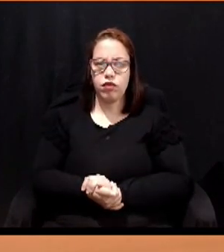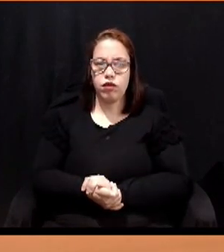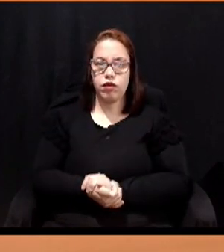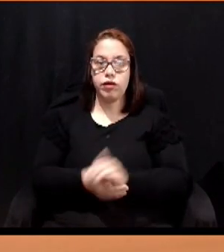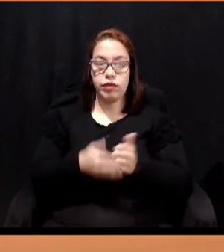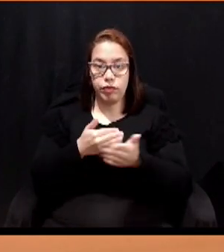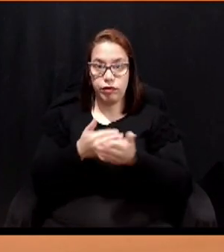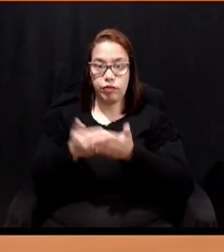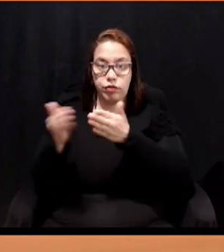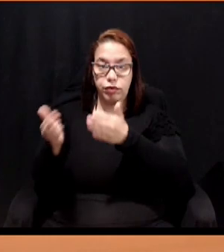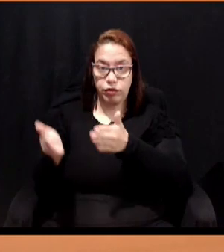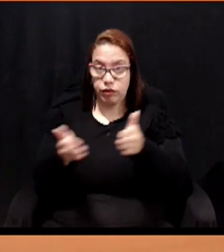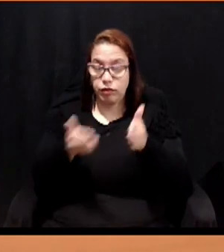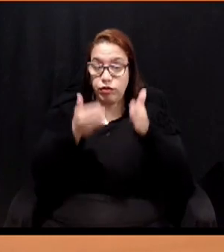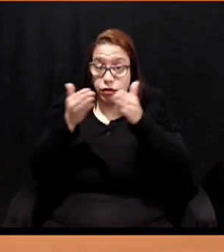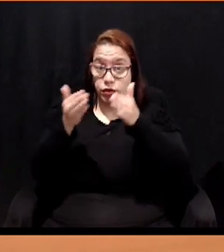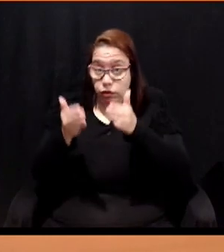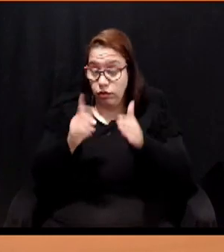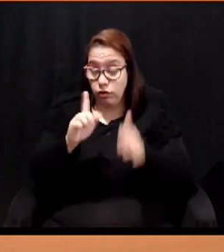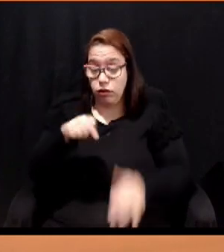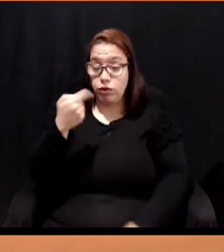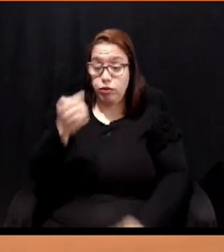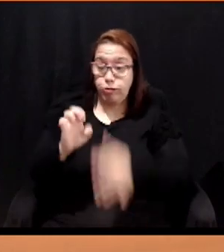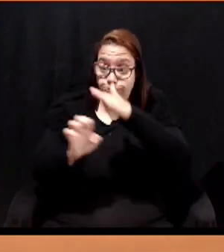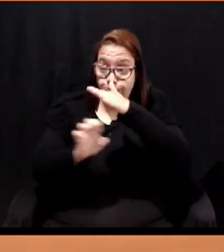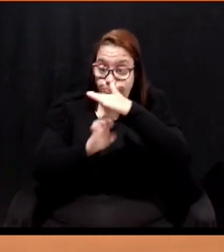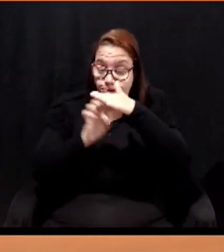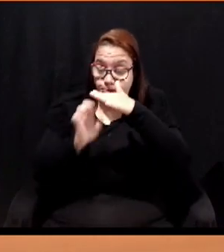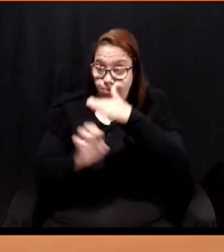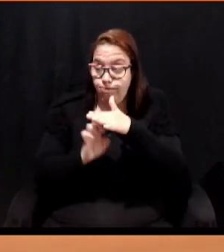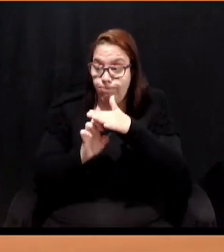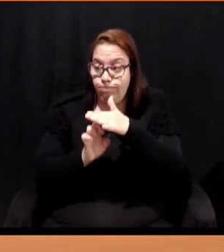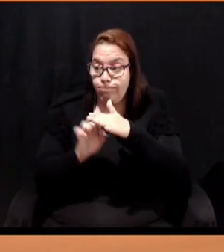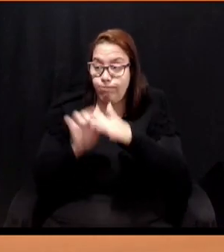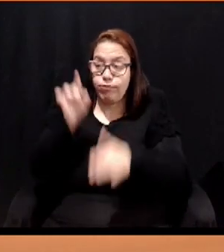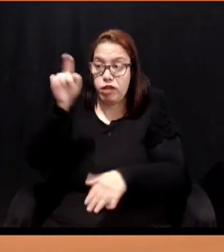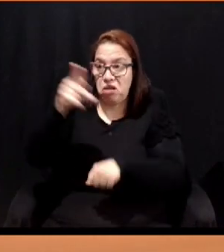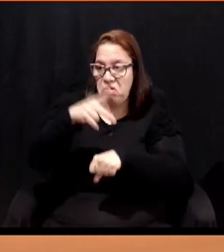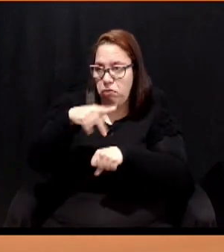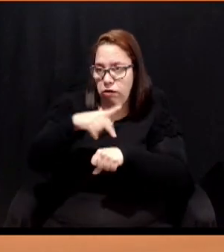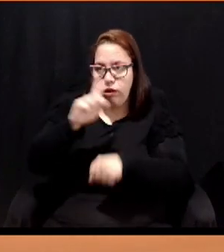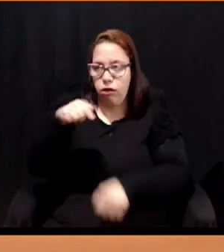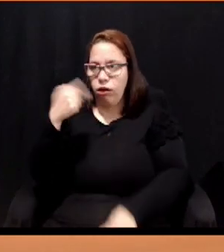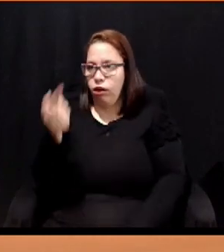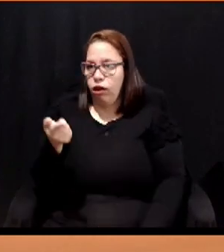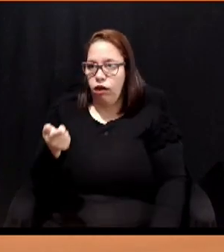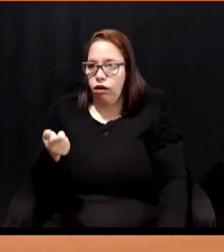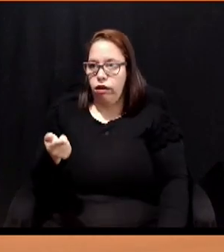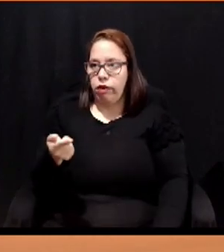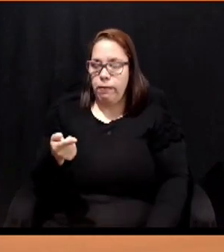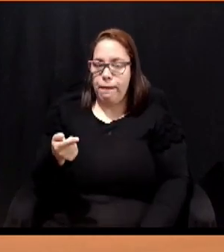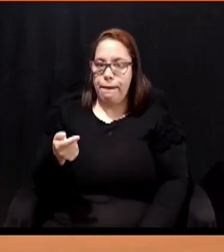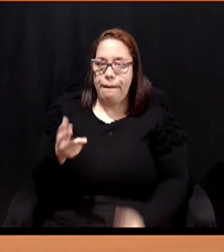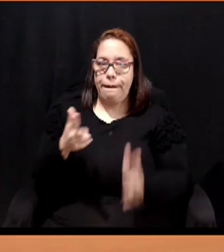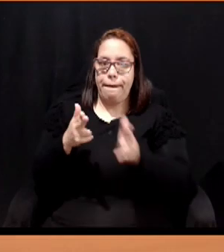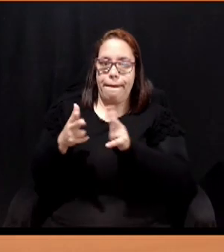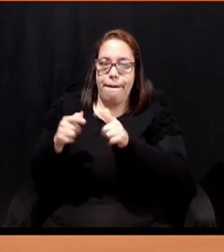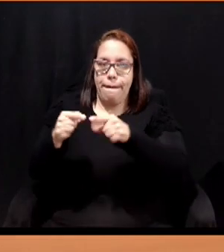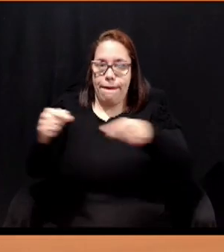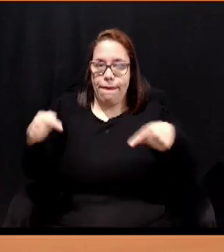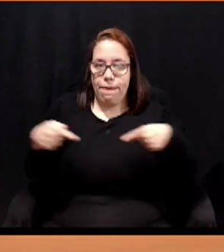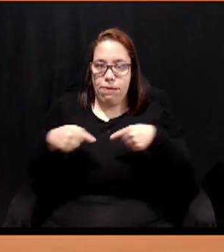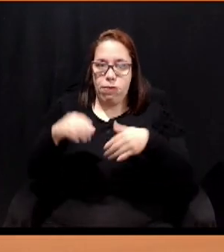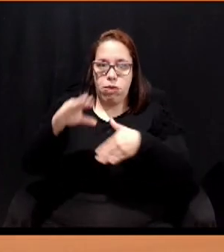processo com uma outra empresa, né, que está no exterior, apesar de ser no mesmo continente, né, aqui na América do